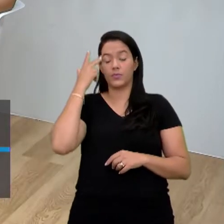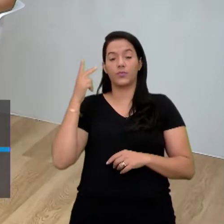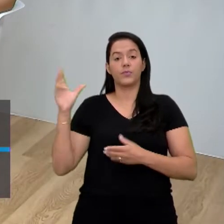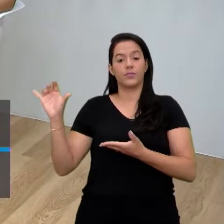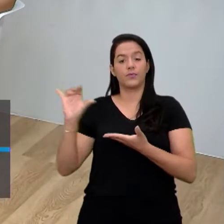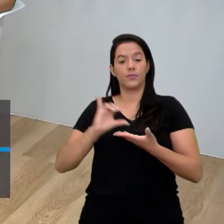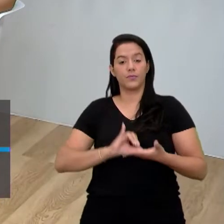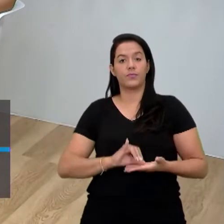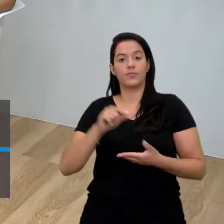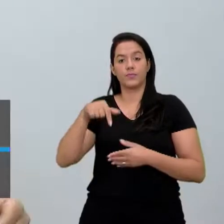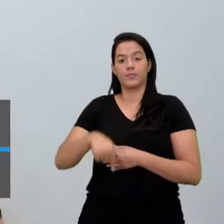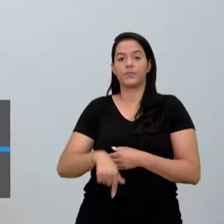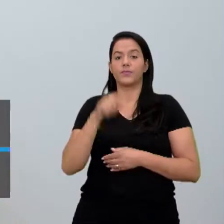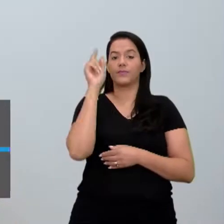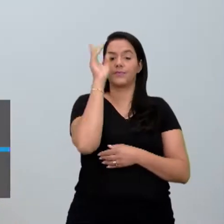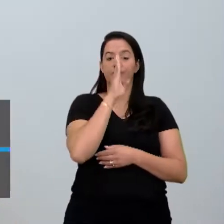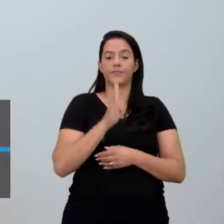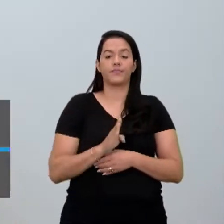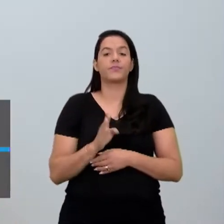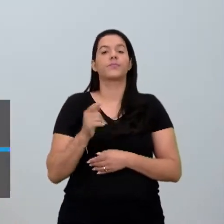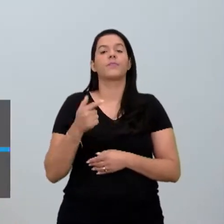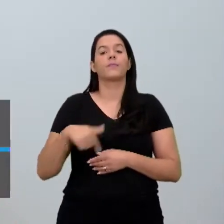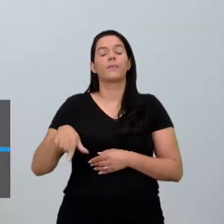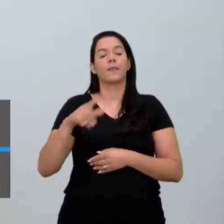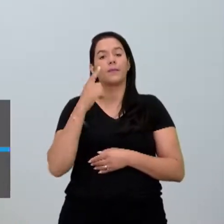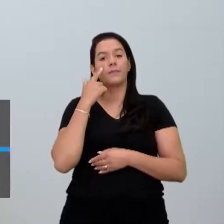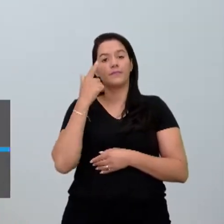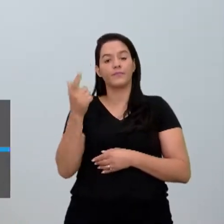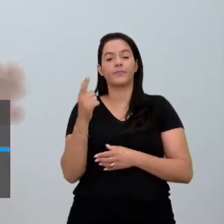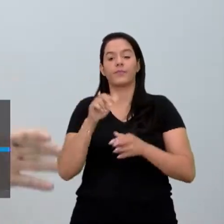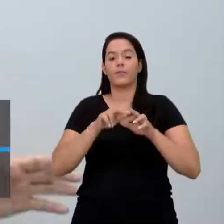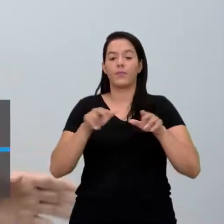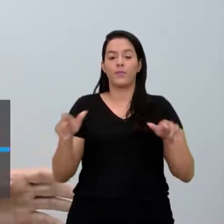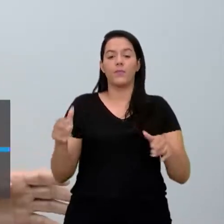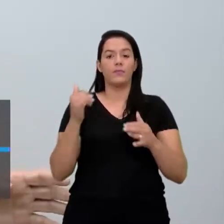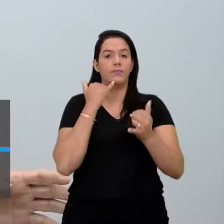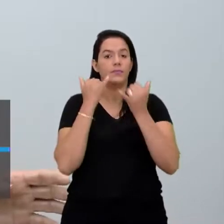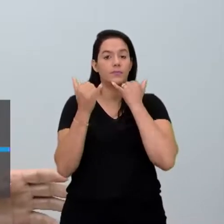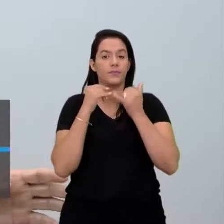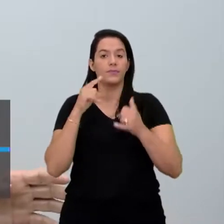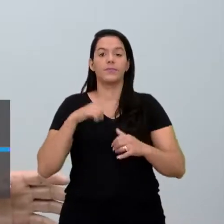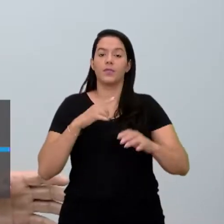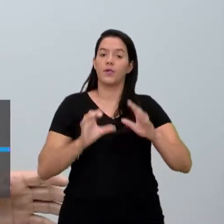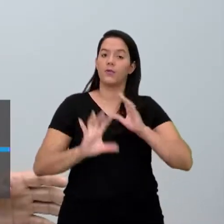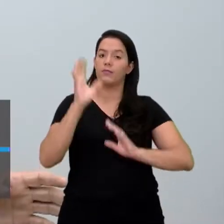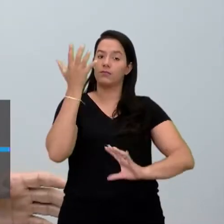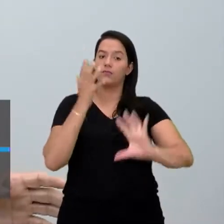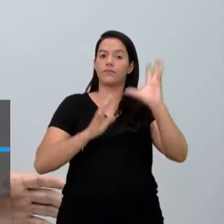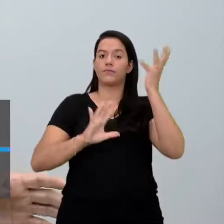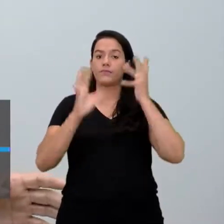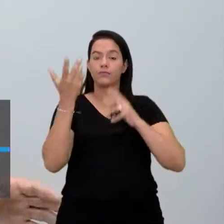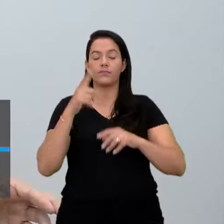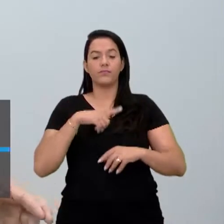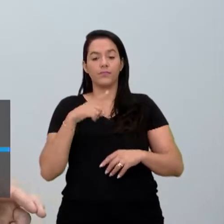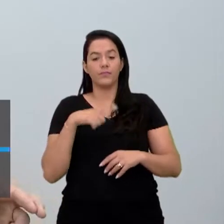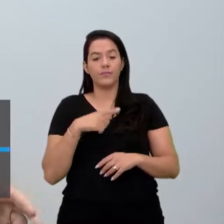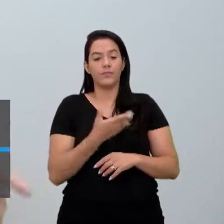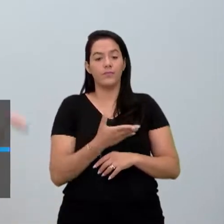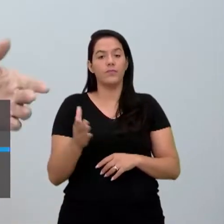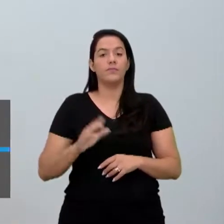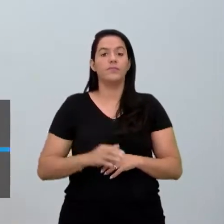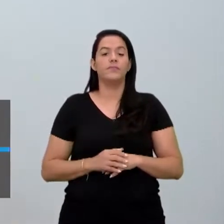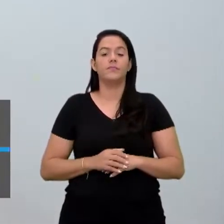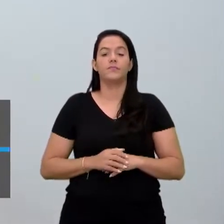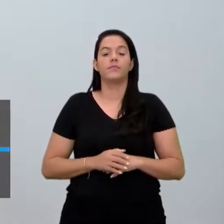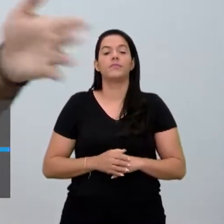para o Brasil, e eu li há pouco tempo atrás as suas fontes, eles também eram vítimas desses estereótipos. Né? Eu